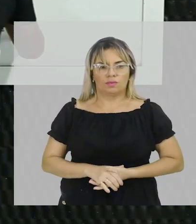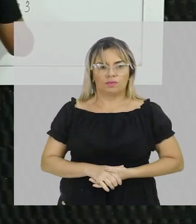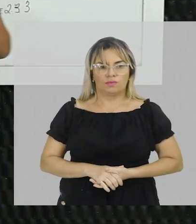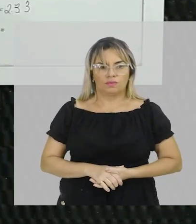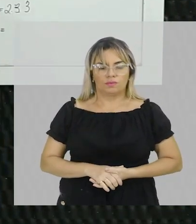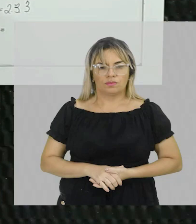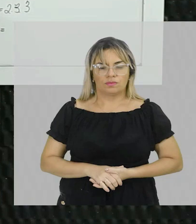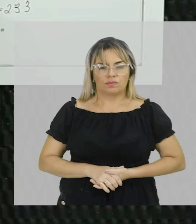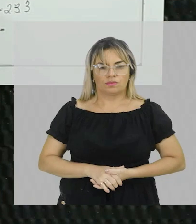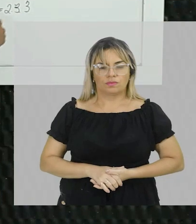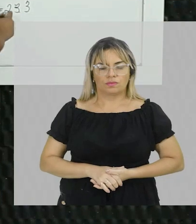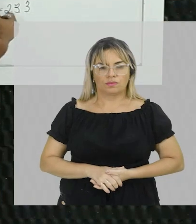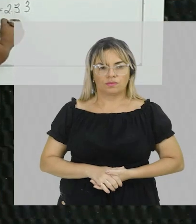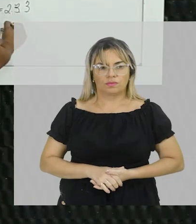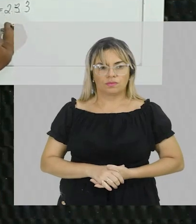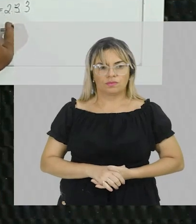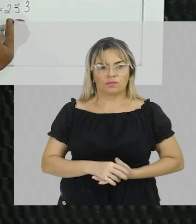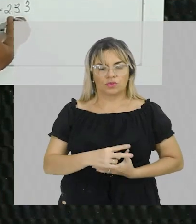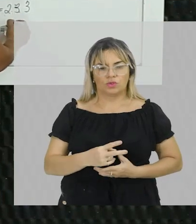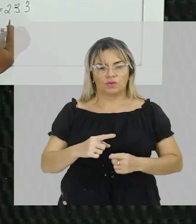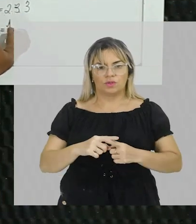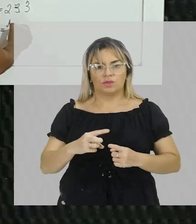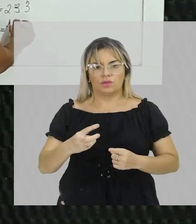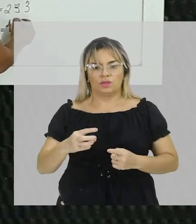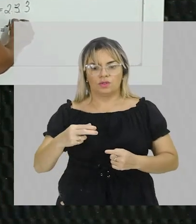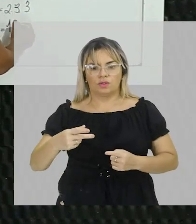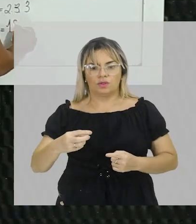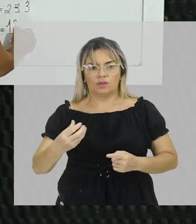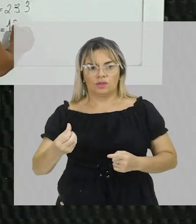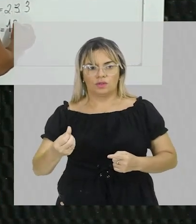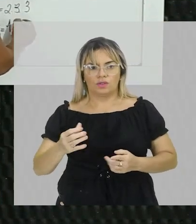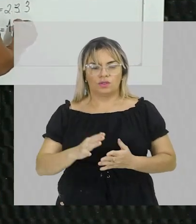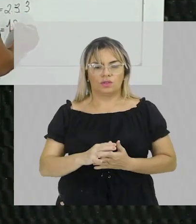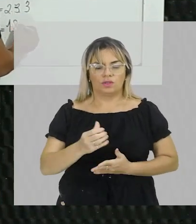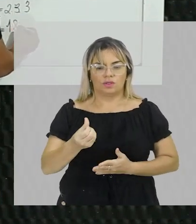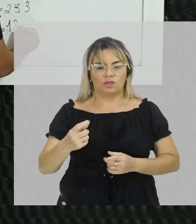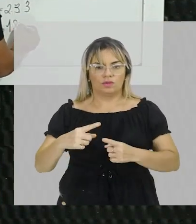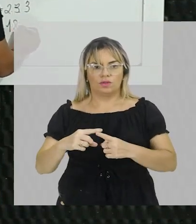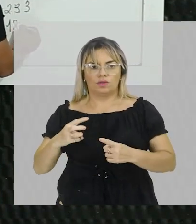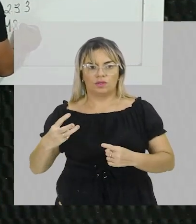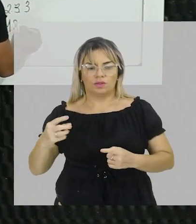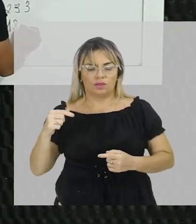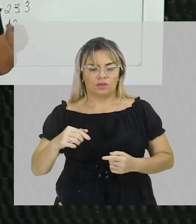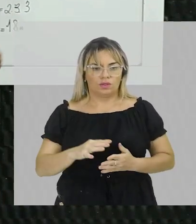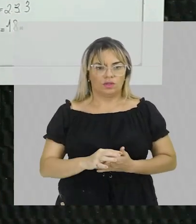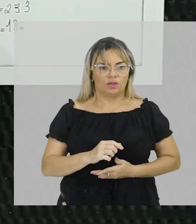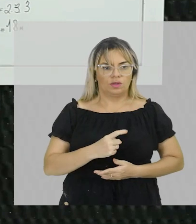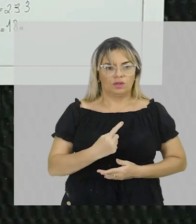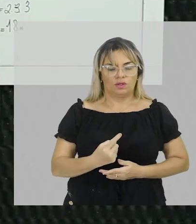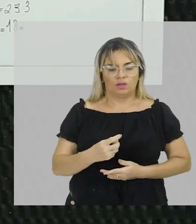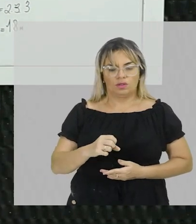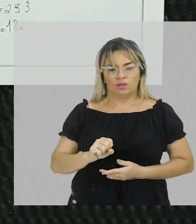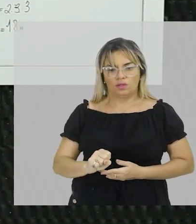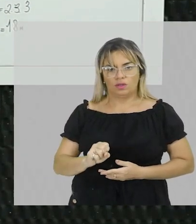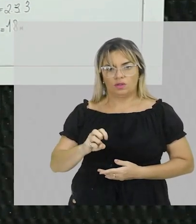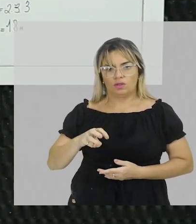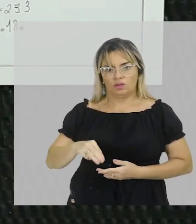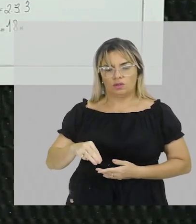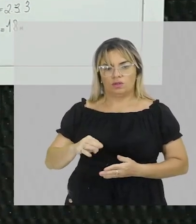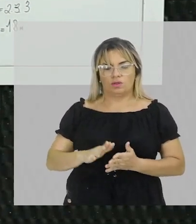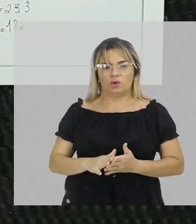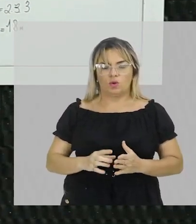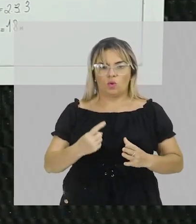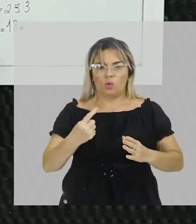igual, 2 vezes 3, 6. 6 vezes 3, 18, né? 18 metros. Uma volta, né?